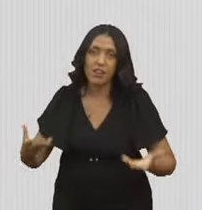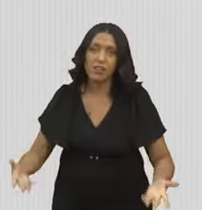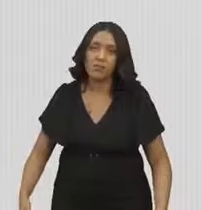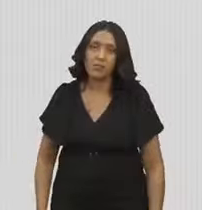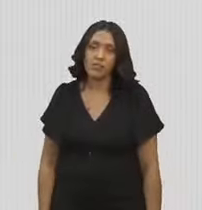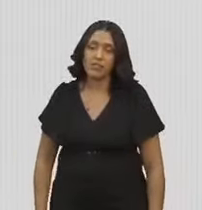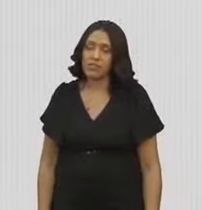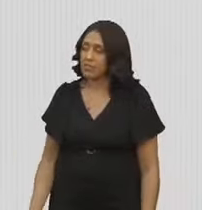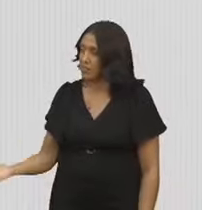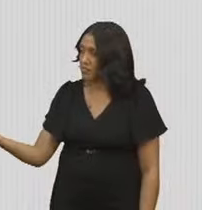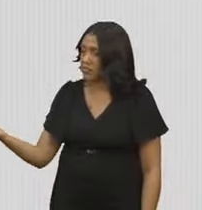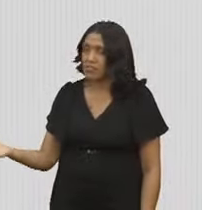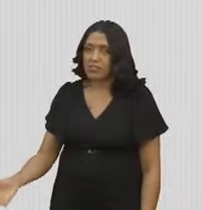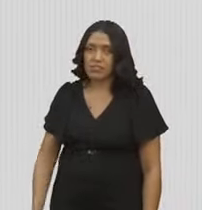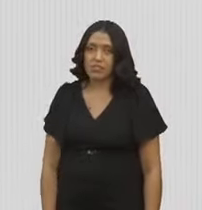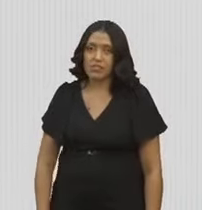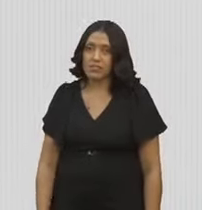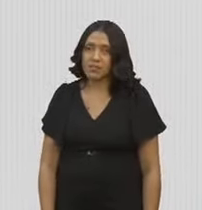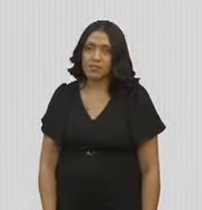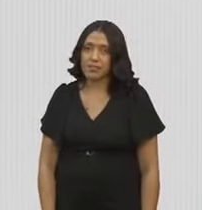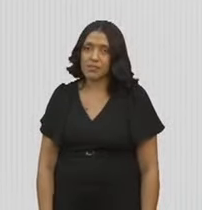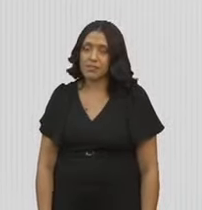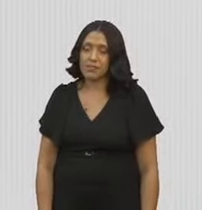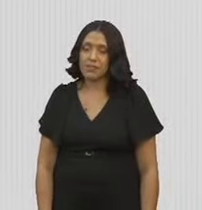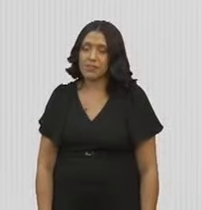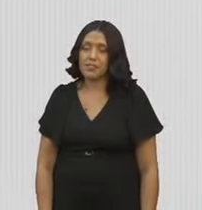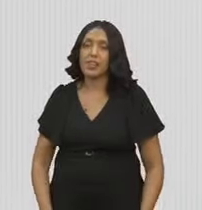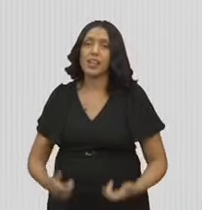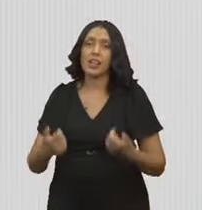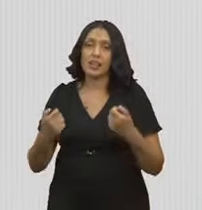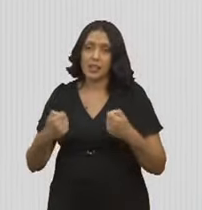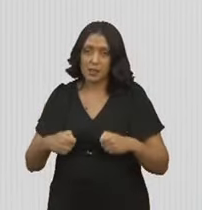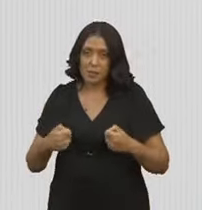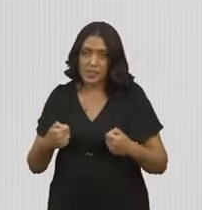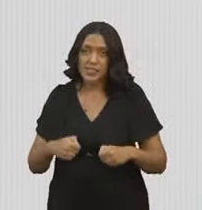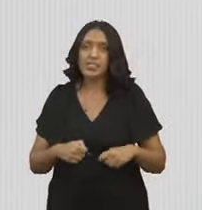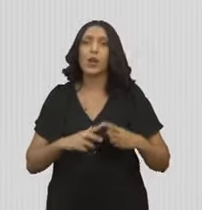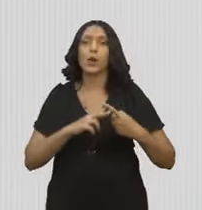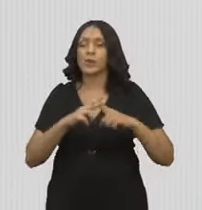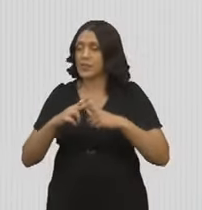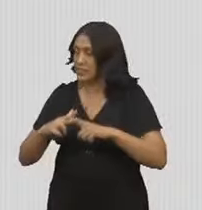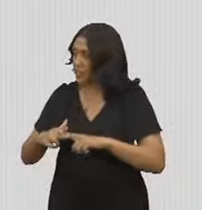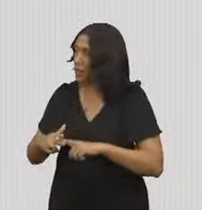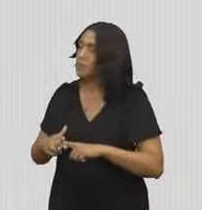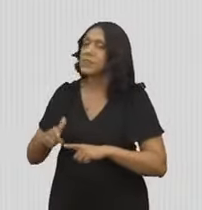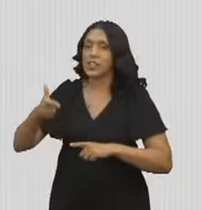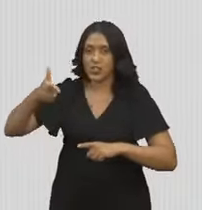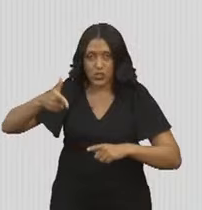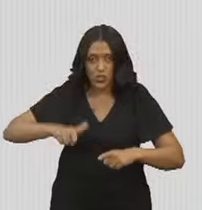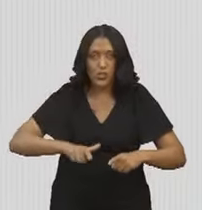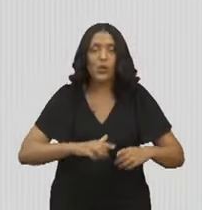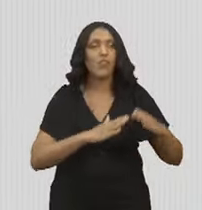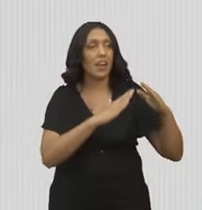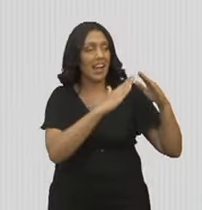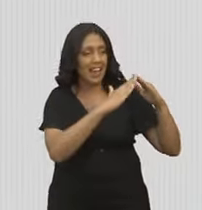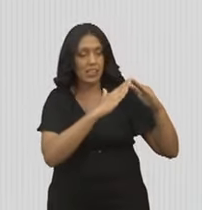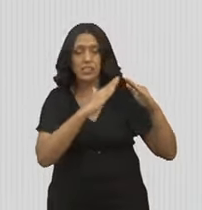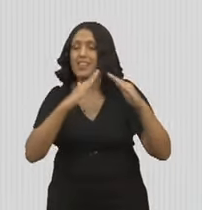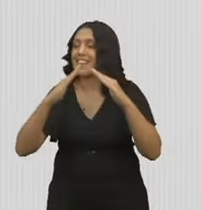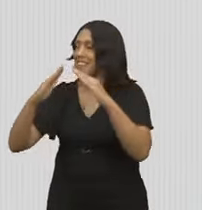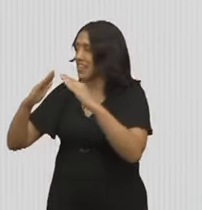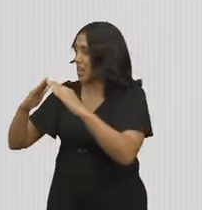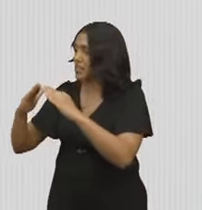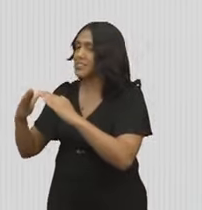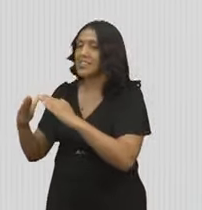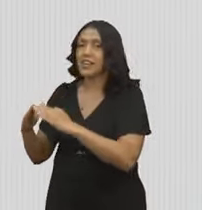A obra da Diogo Fontes não vai estar pronta enquanto todas essas casas não estiverem consertadas. Eu vou estar aqui junto com essas famílias lutando, porque isso são